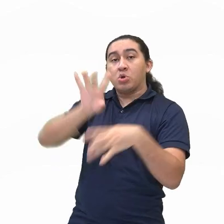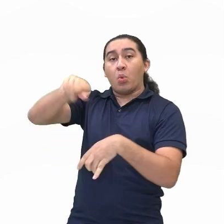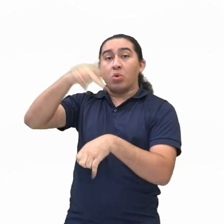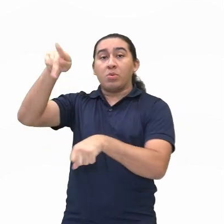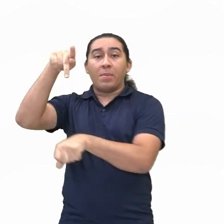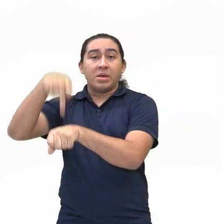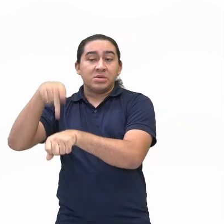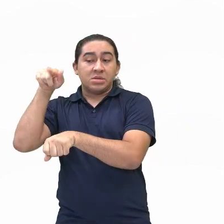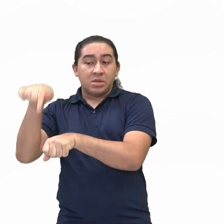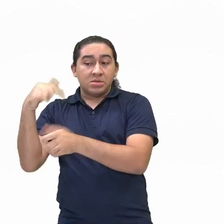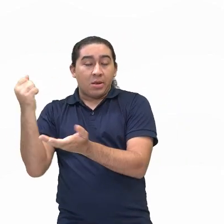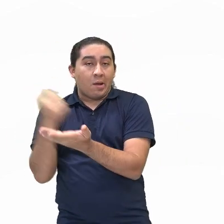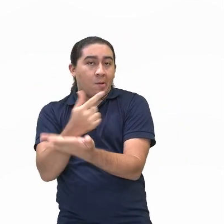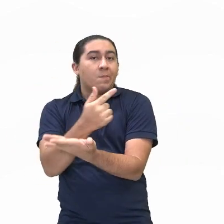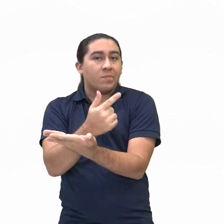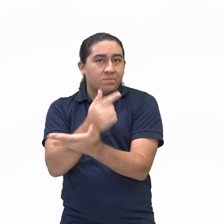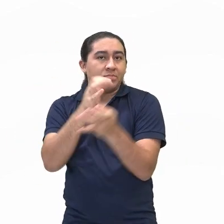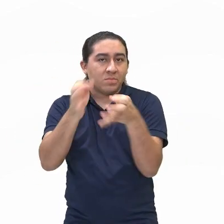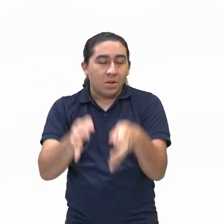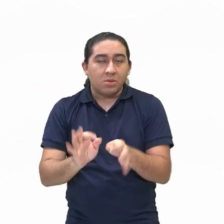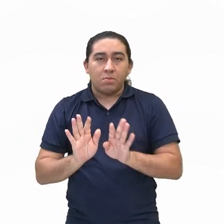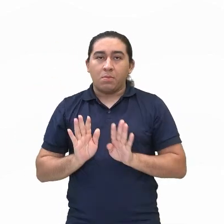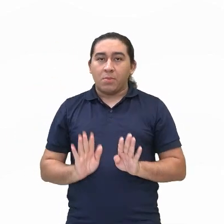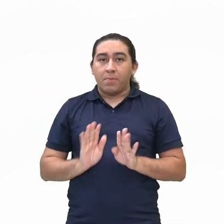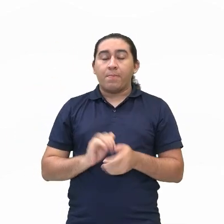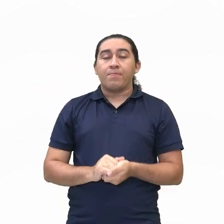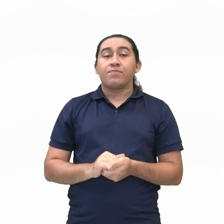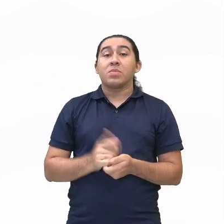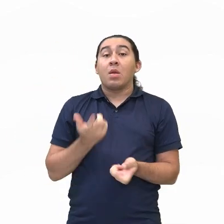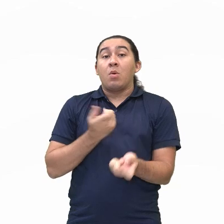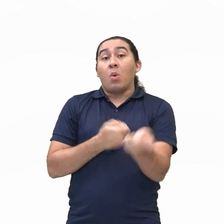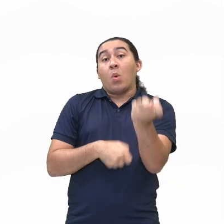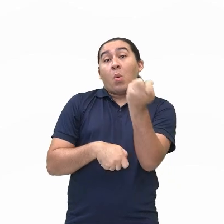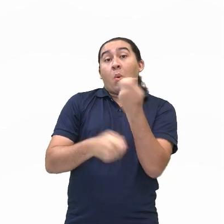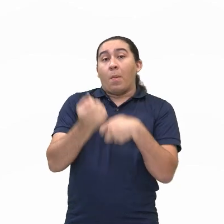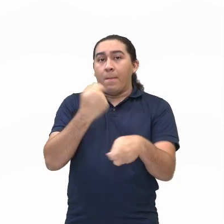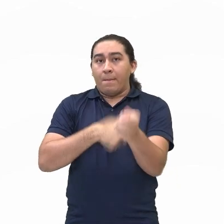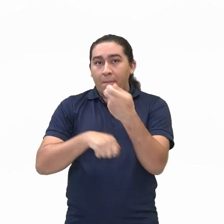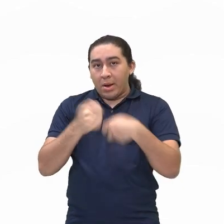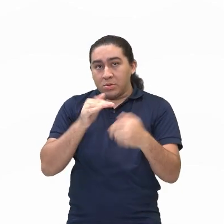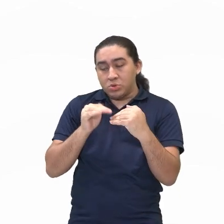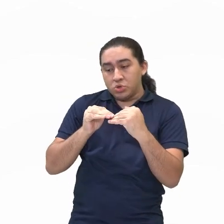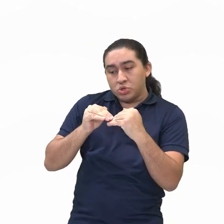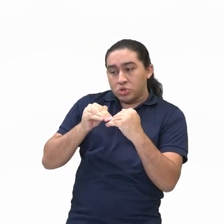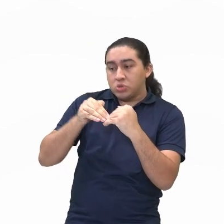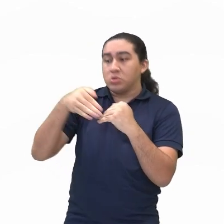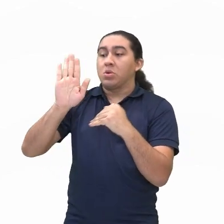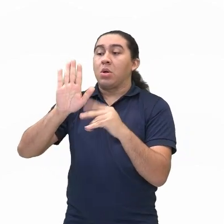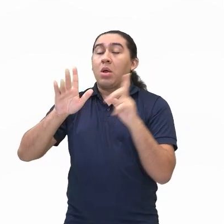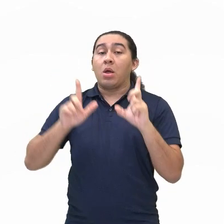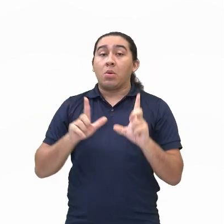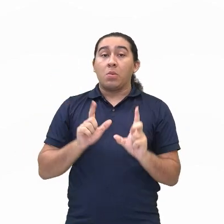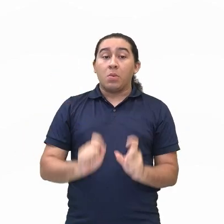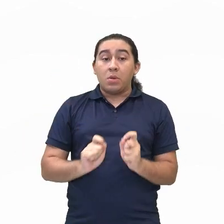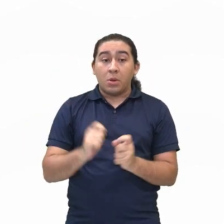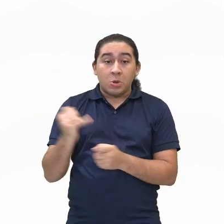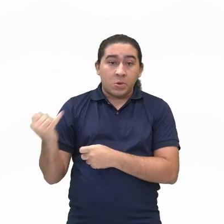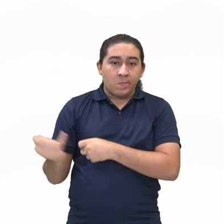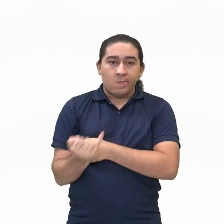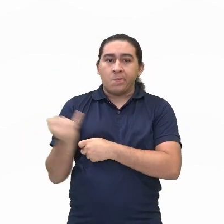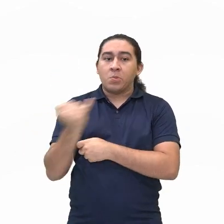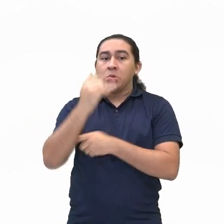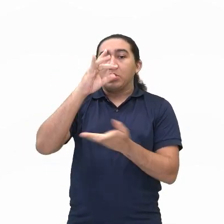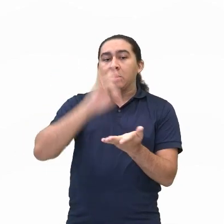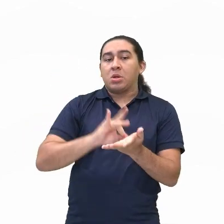outros países. Agora, o comércio exterior, gente, ele vai ser o quê? Vital para